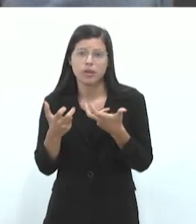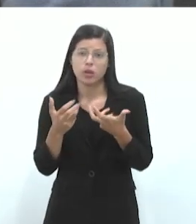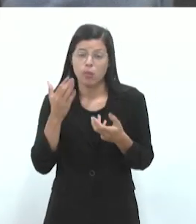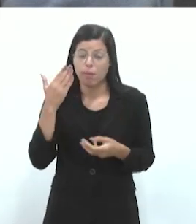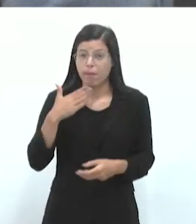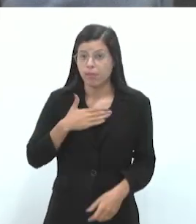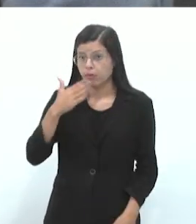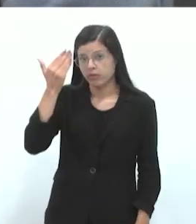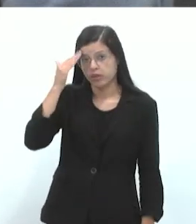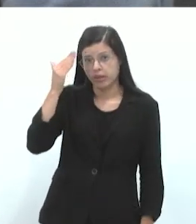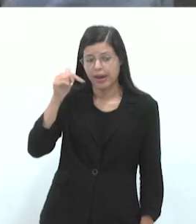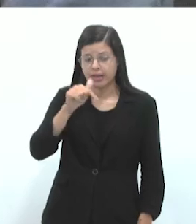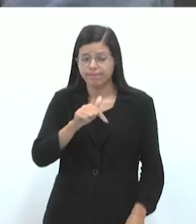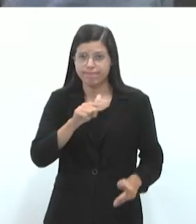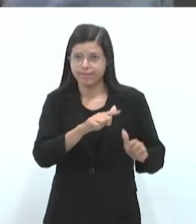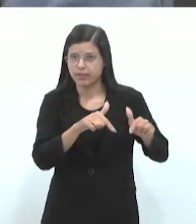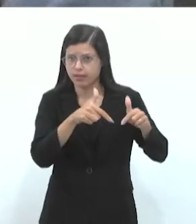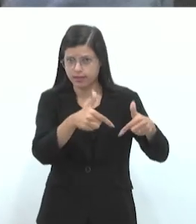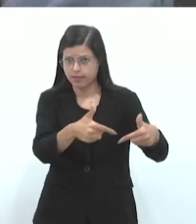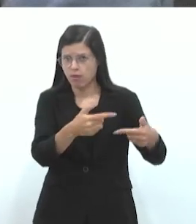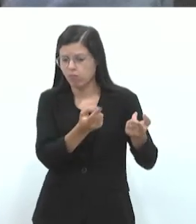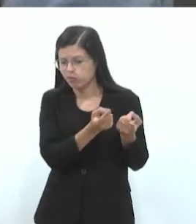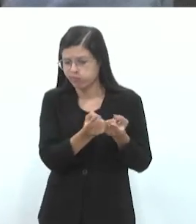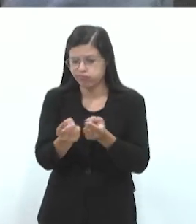desarmônica. Inclusive,